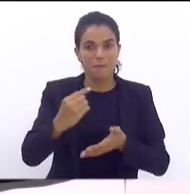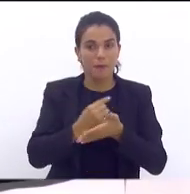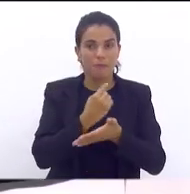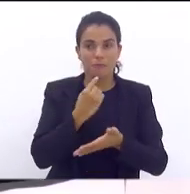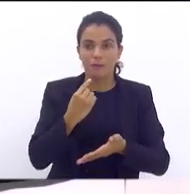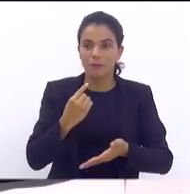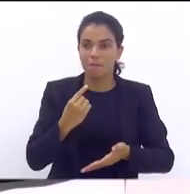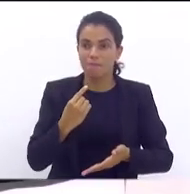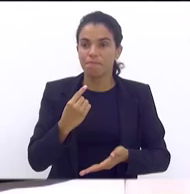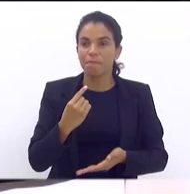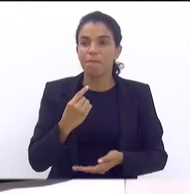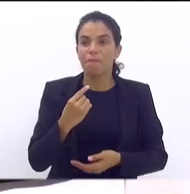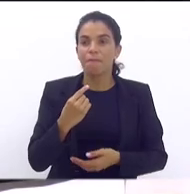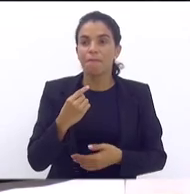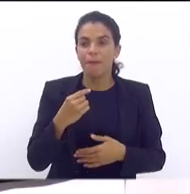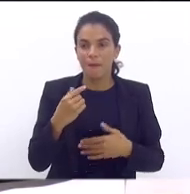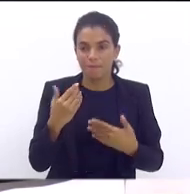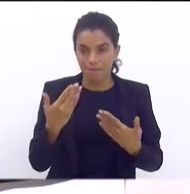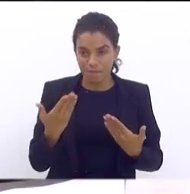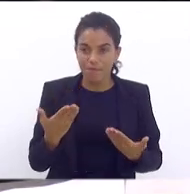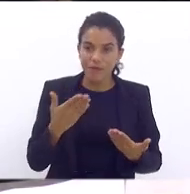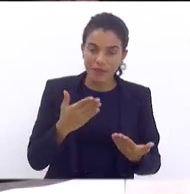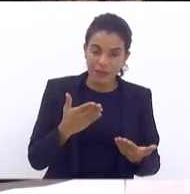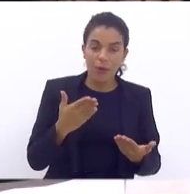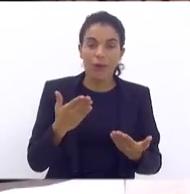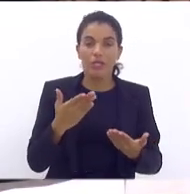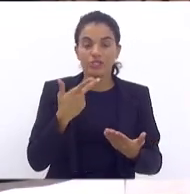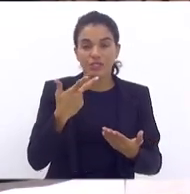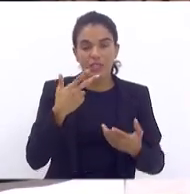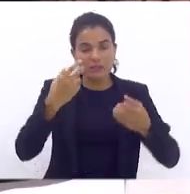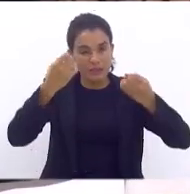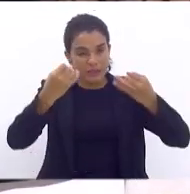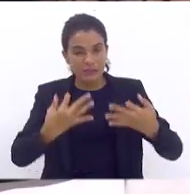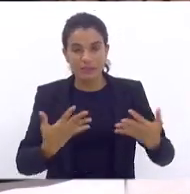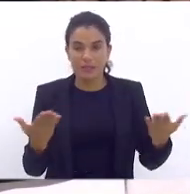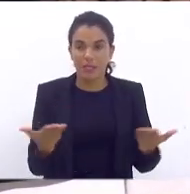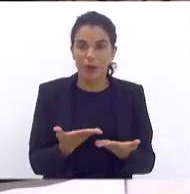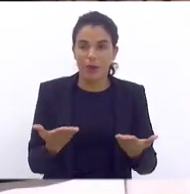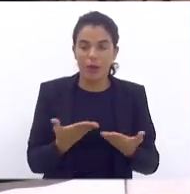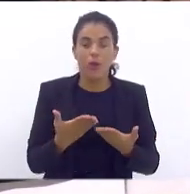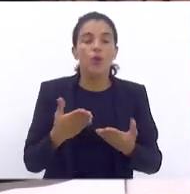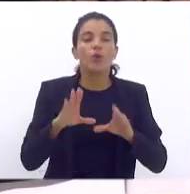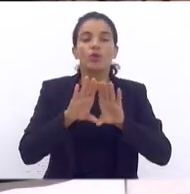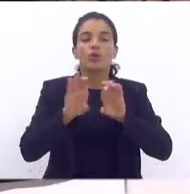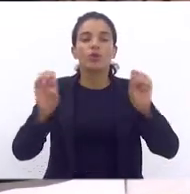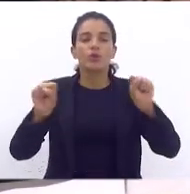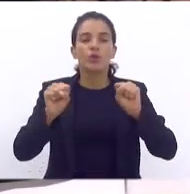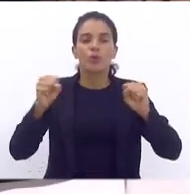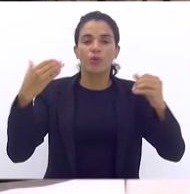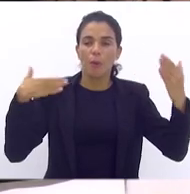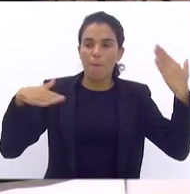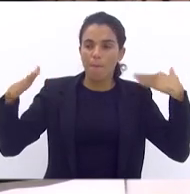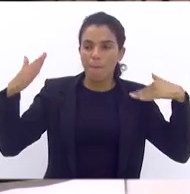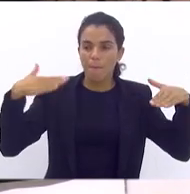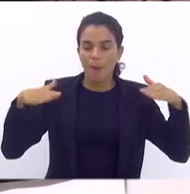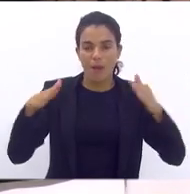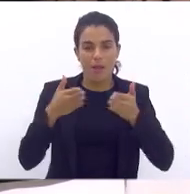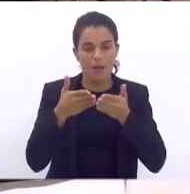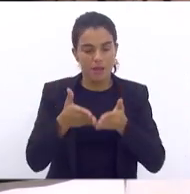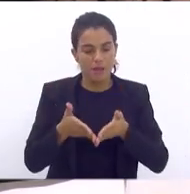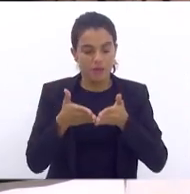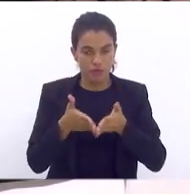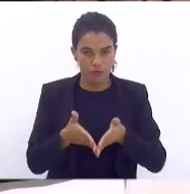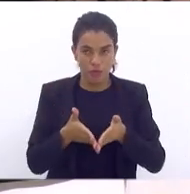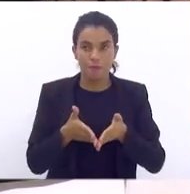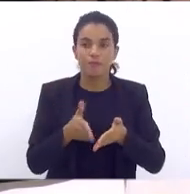interessante. É porque a gente está estabelecendo aqui em que momento que o Tribunal Marítimo entra, né, para apurar isso. O